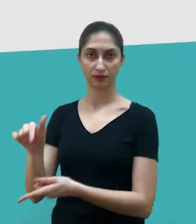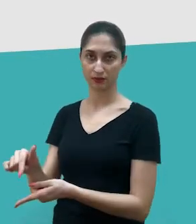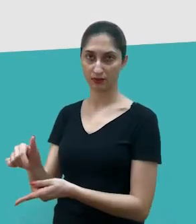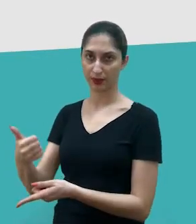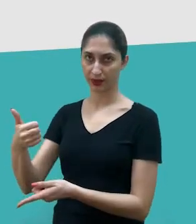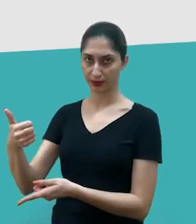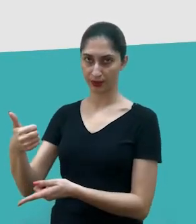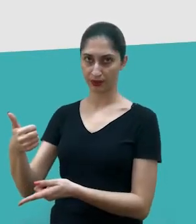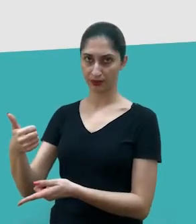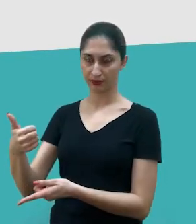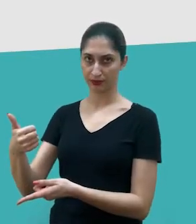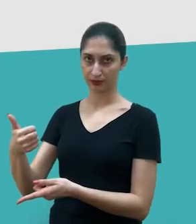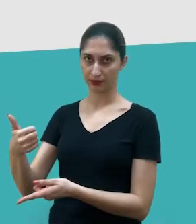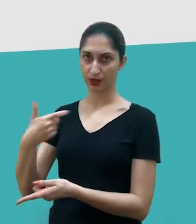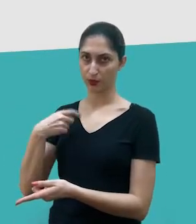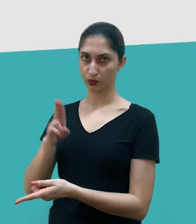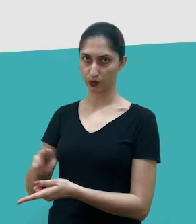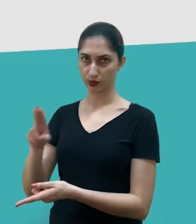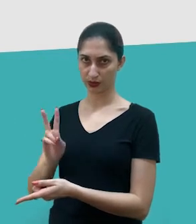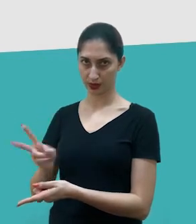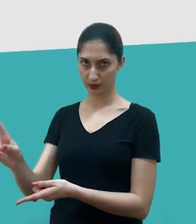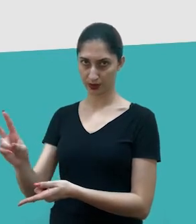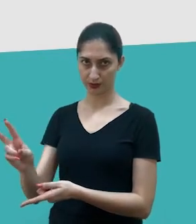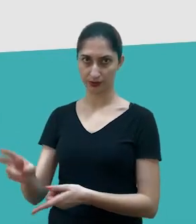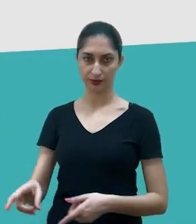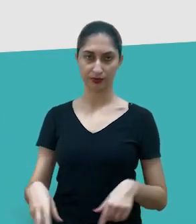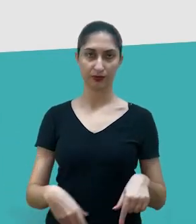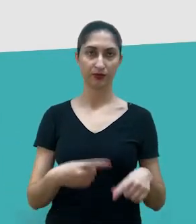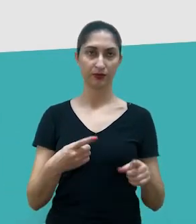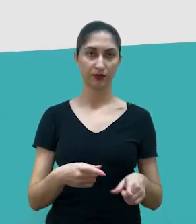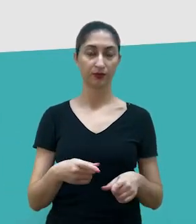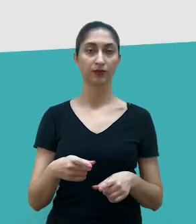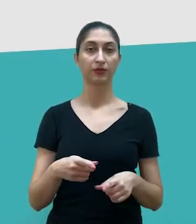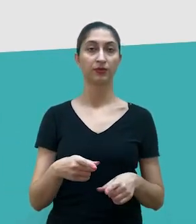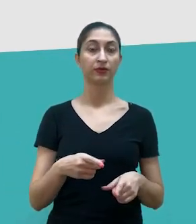pilha, aquelas das quais eu uso muito. E na terceira pilha,